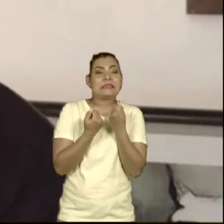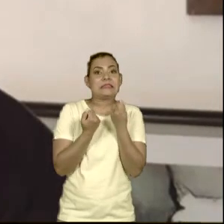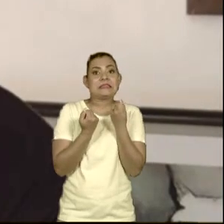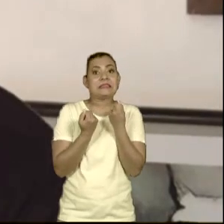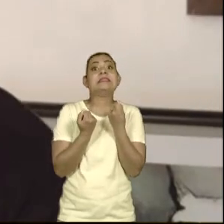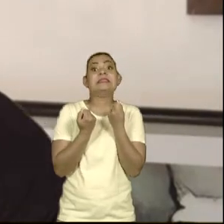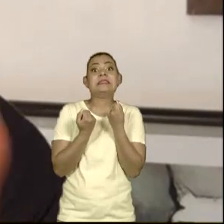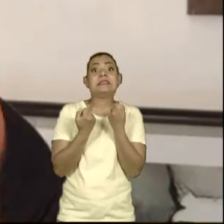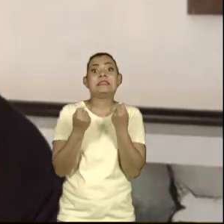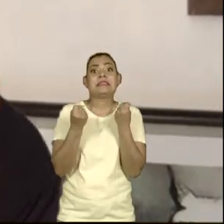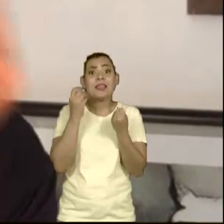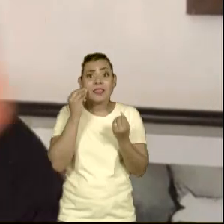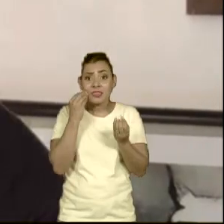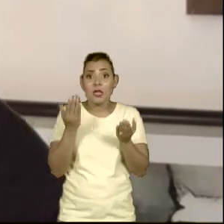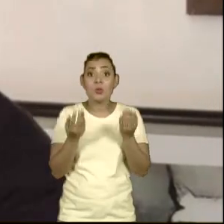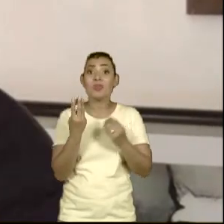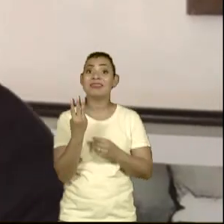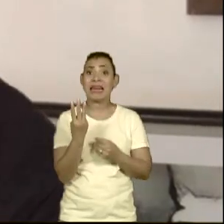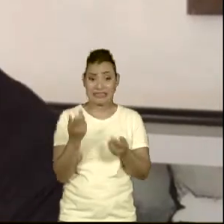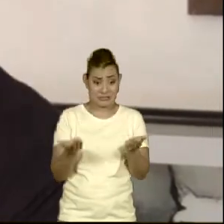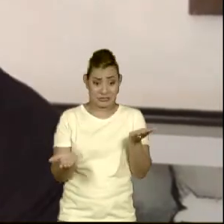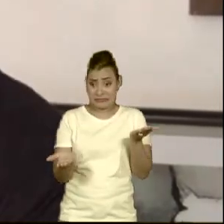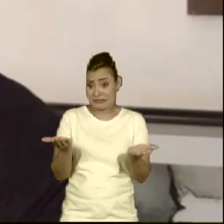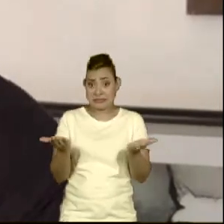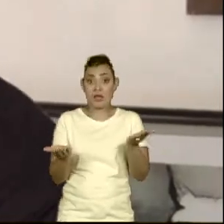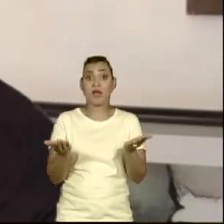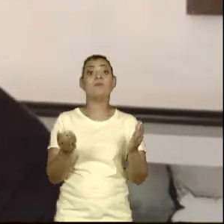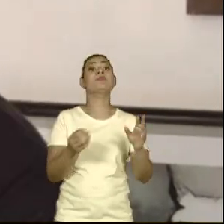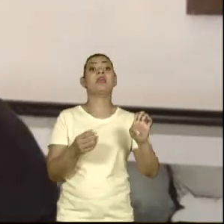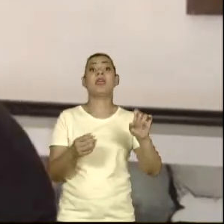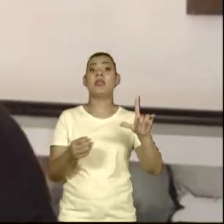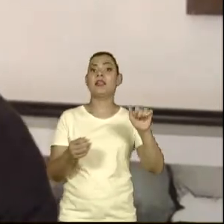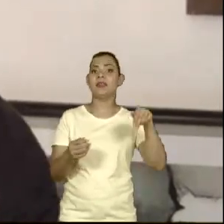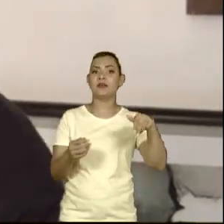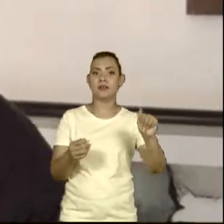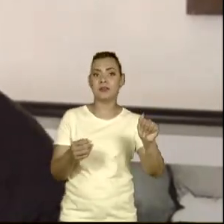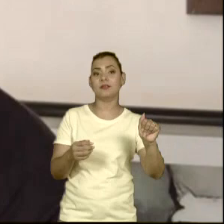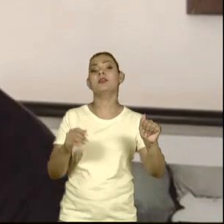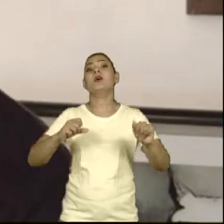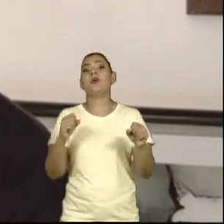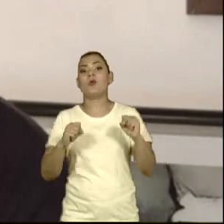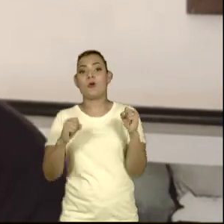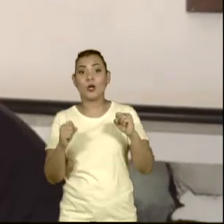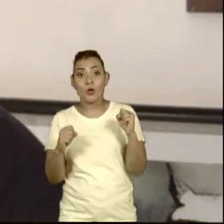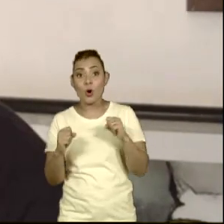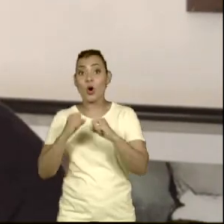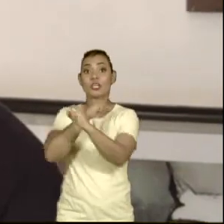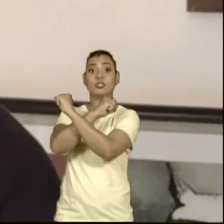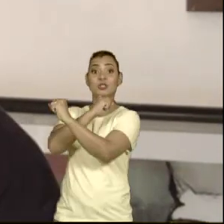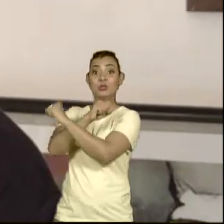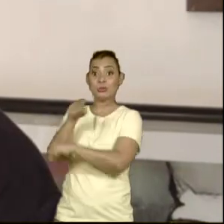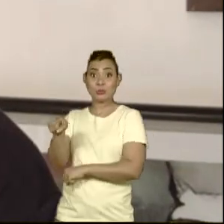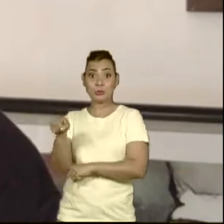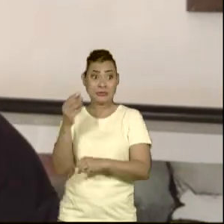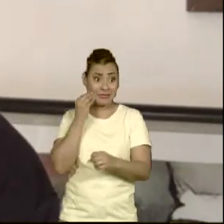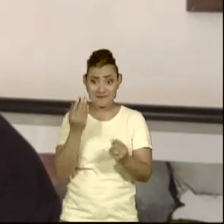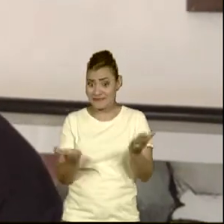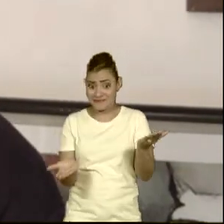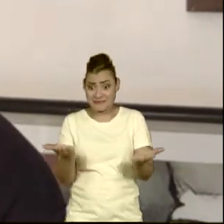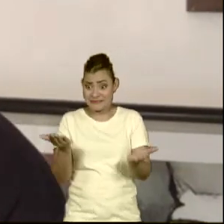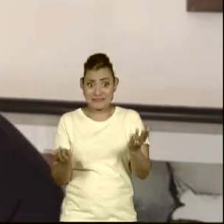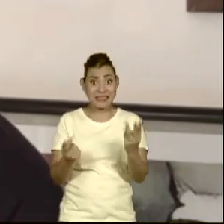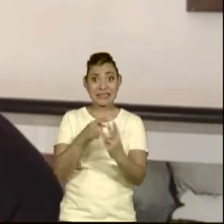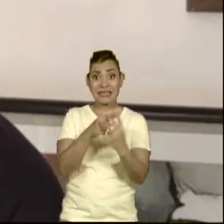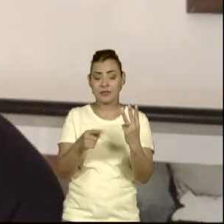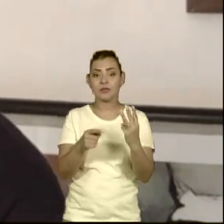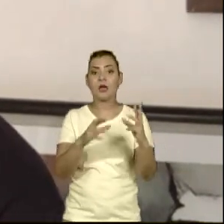Eu tentando equilibrar os três pratos, né? A Eliana, o Coricó e o X-Tudo. E aí, teve uma pressão